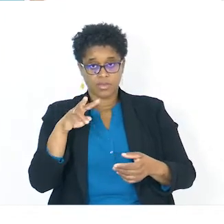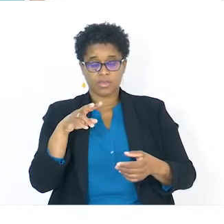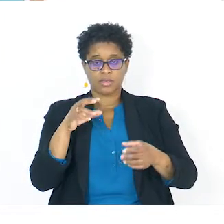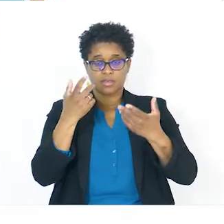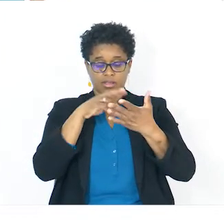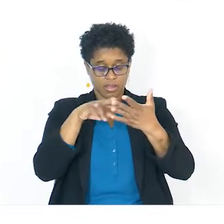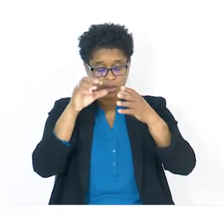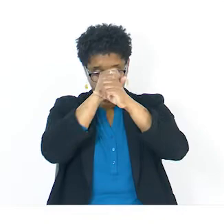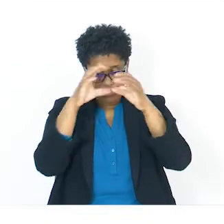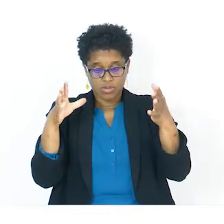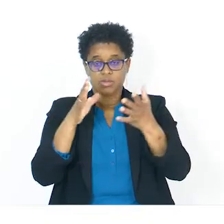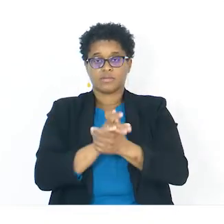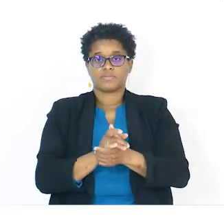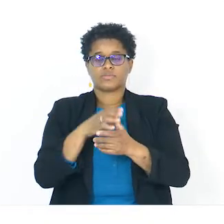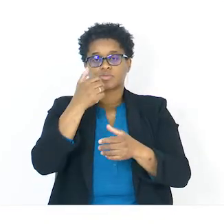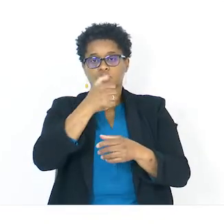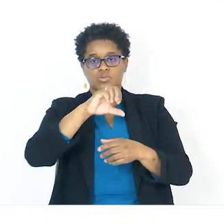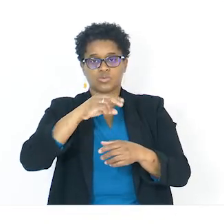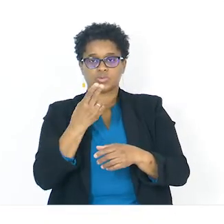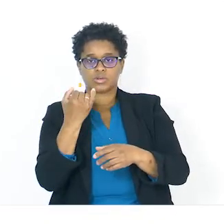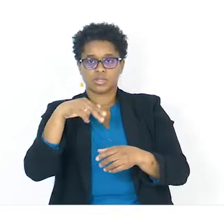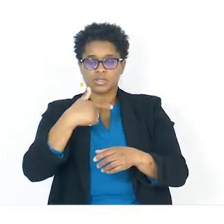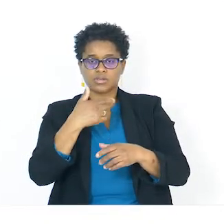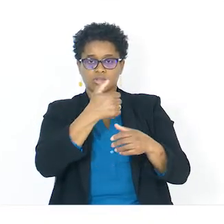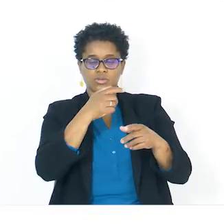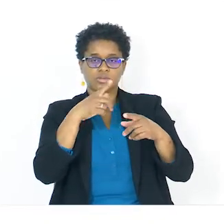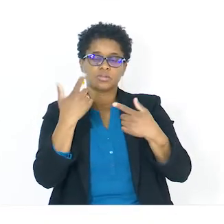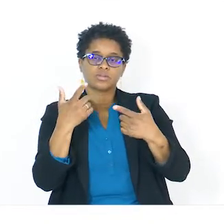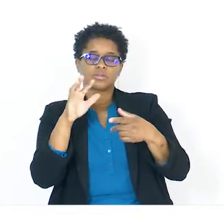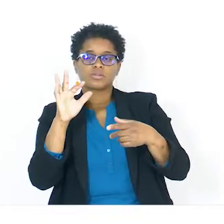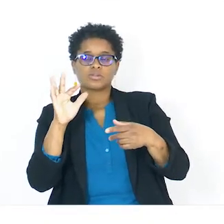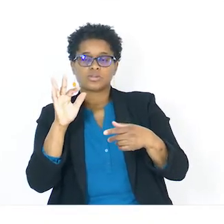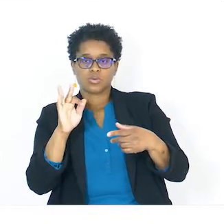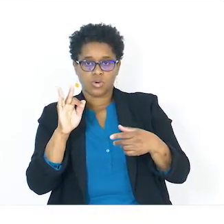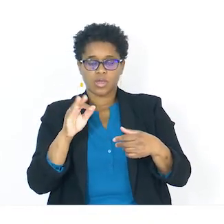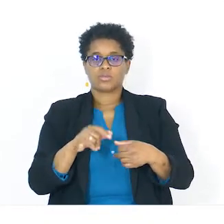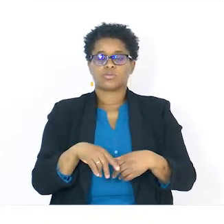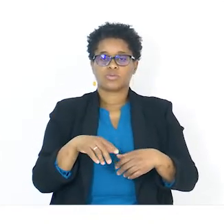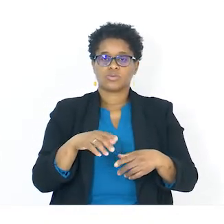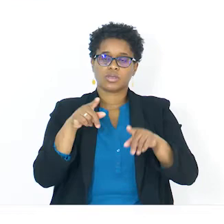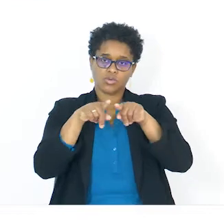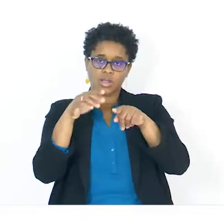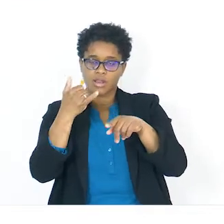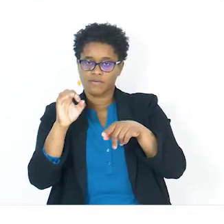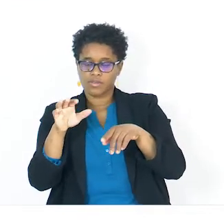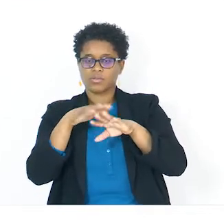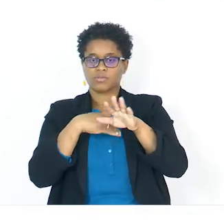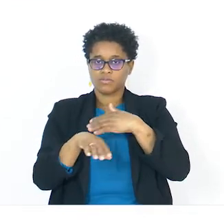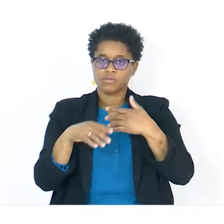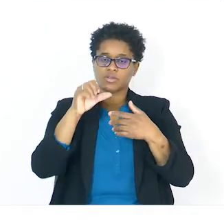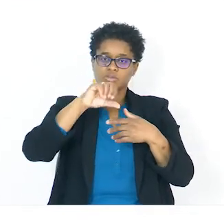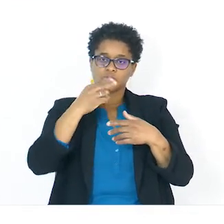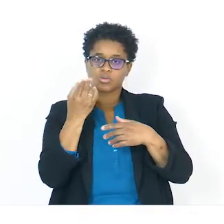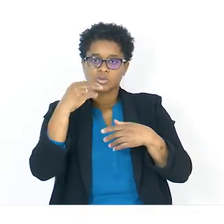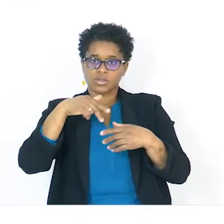ver a conclusão. O quíntuplo de 4 é 20. Para calcular o quíntuplo